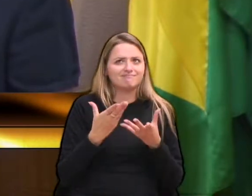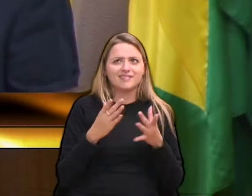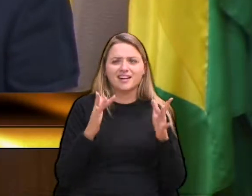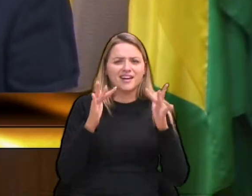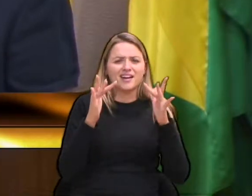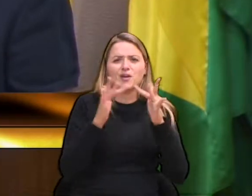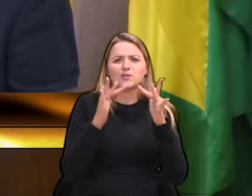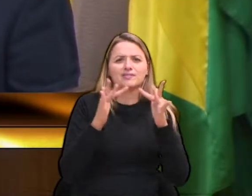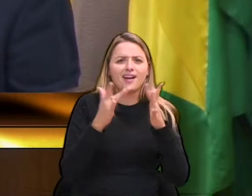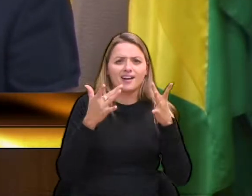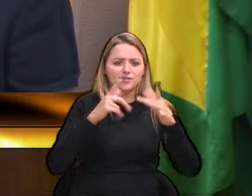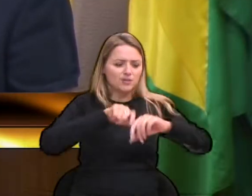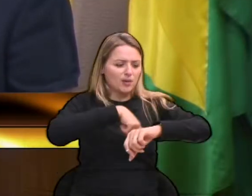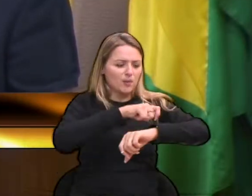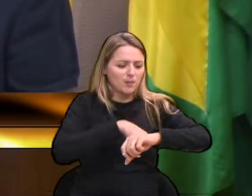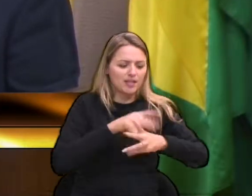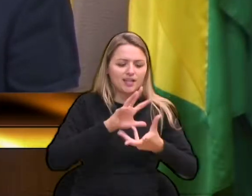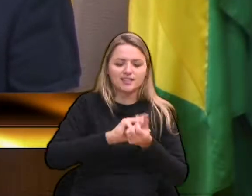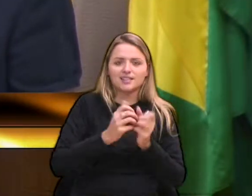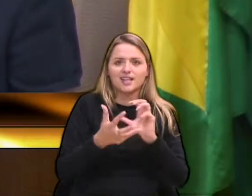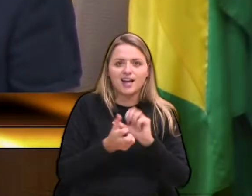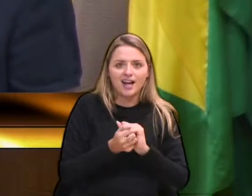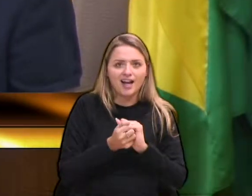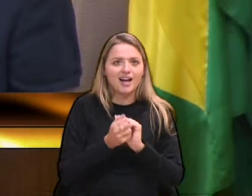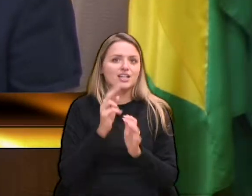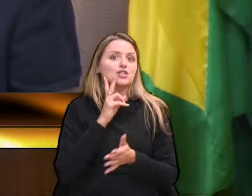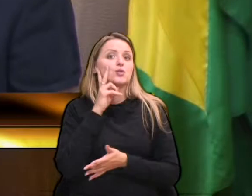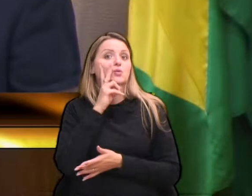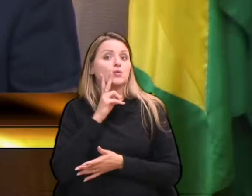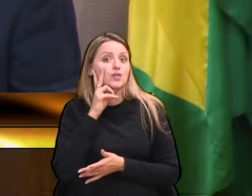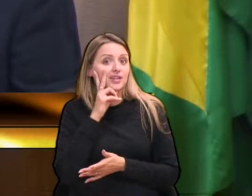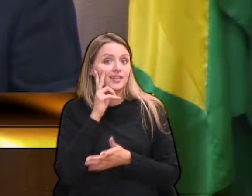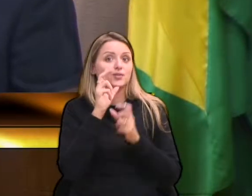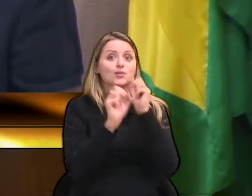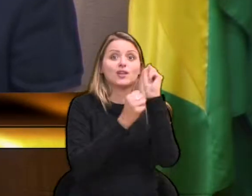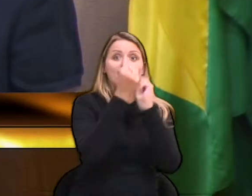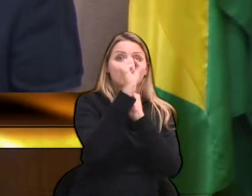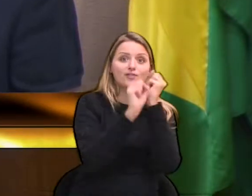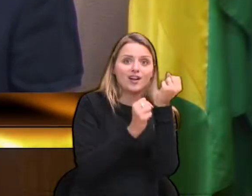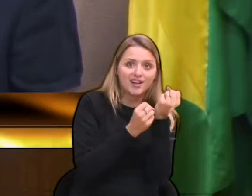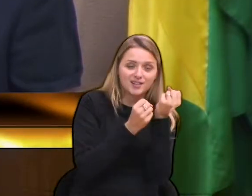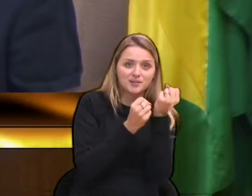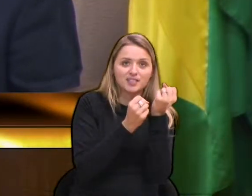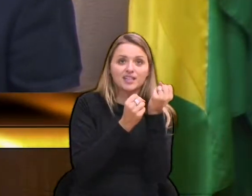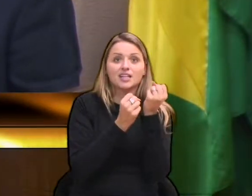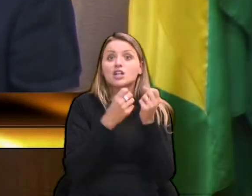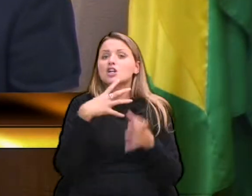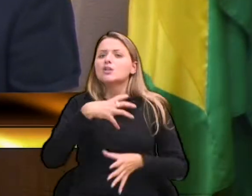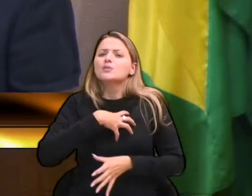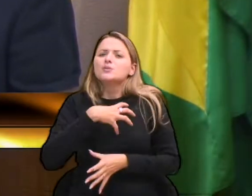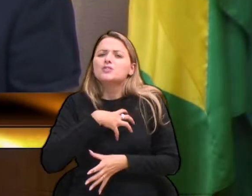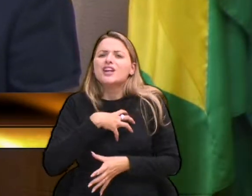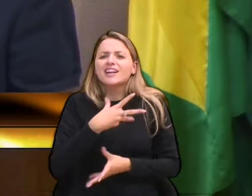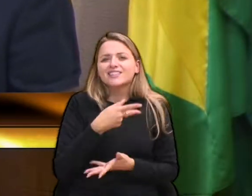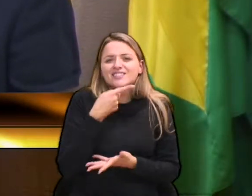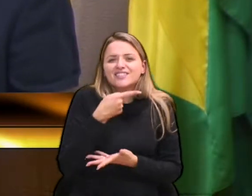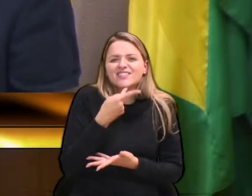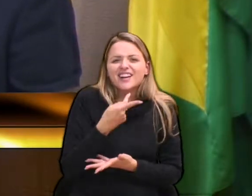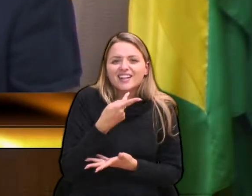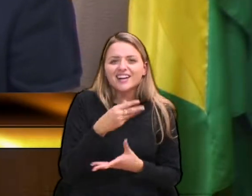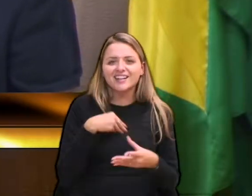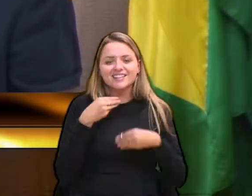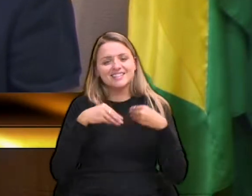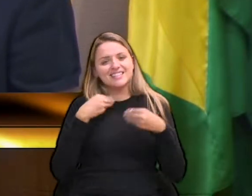no artesanato, nas vinícolas, nas fábricas, na indústria, no jeito de falar, de